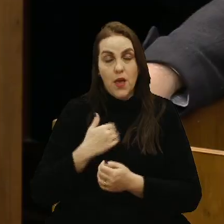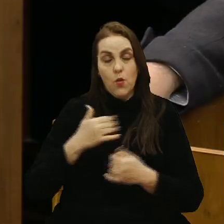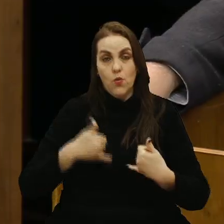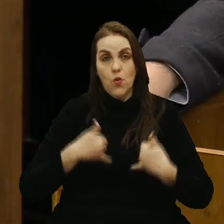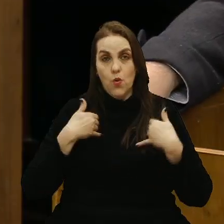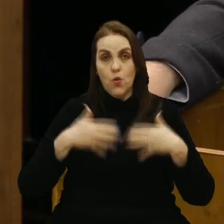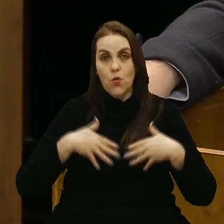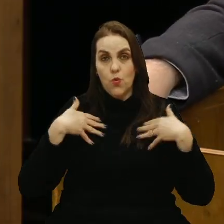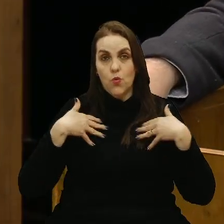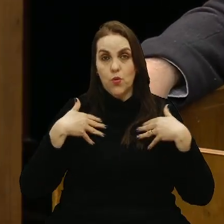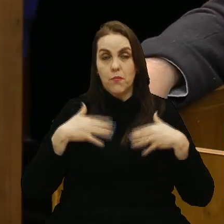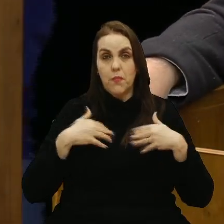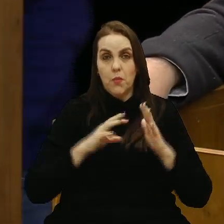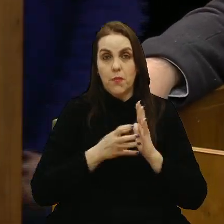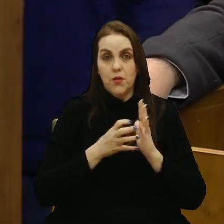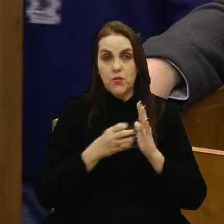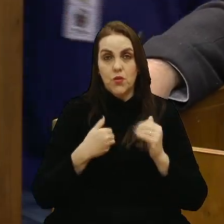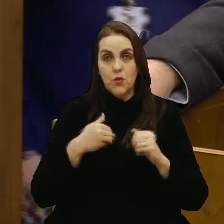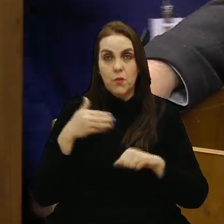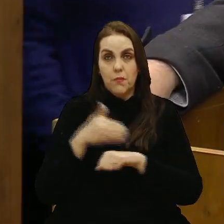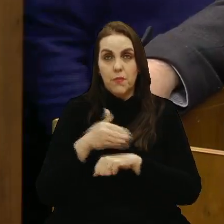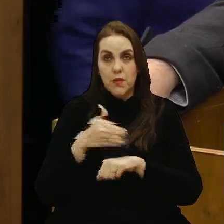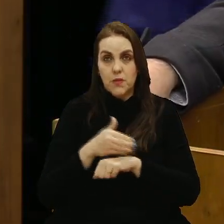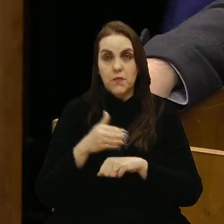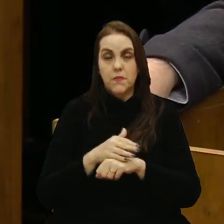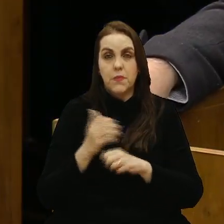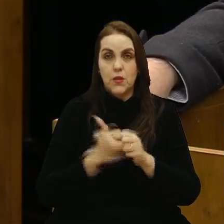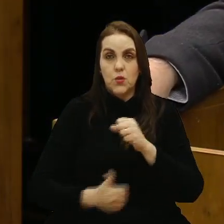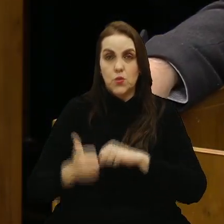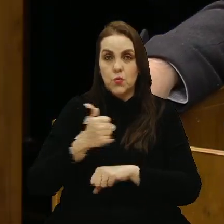pelo meu partido para compor, então, a suplência,